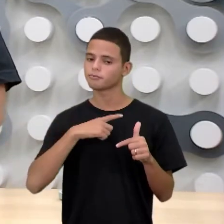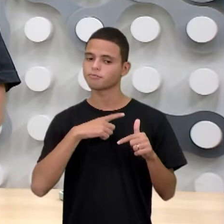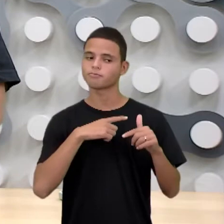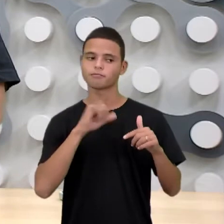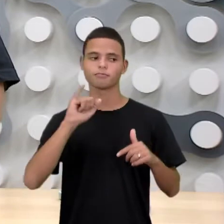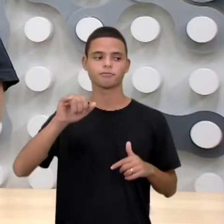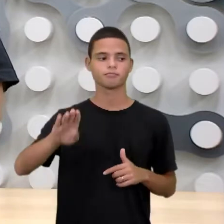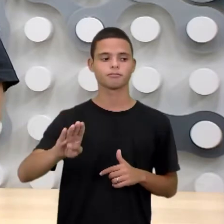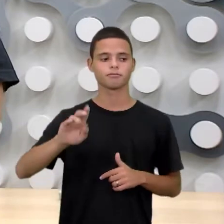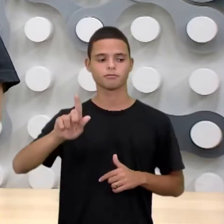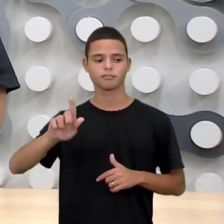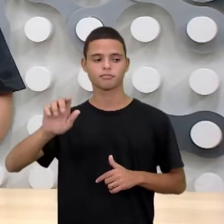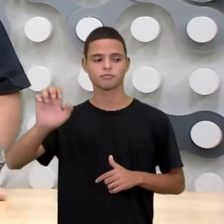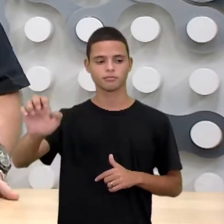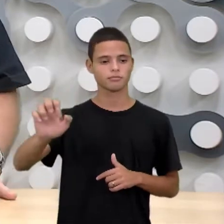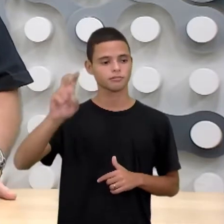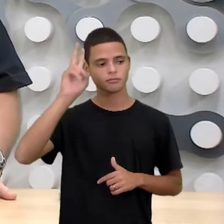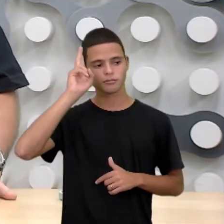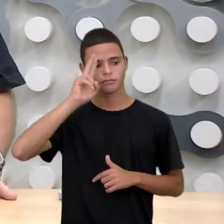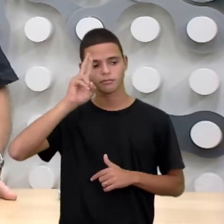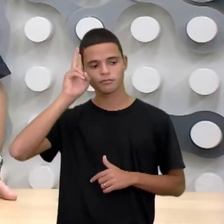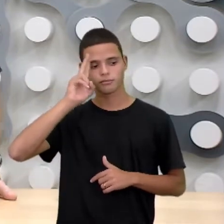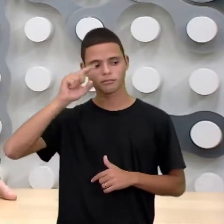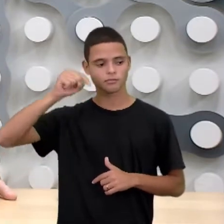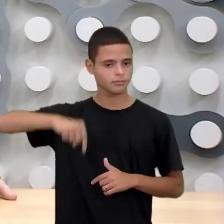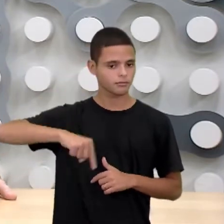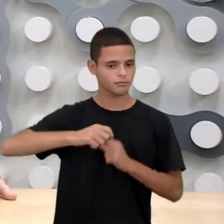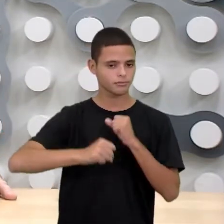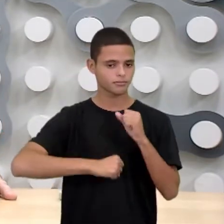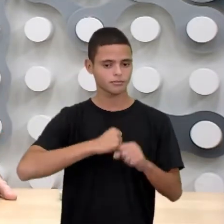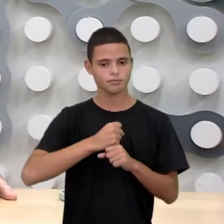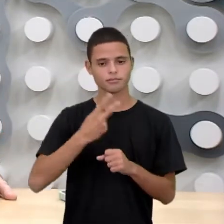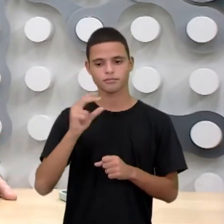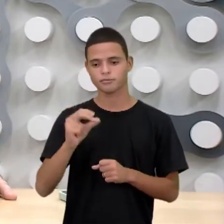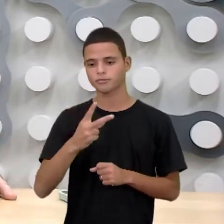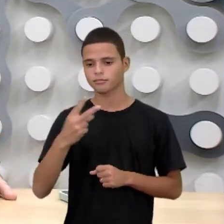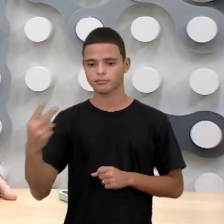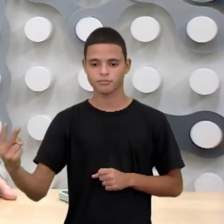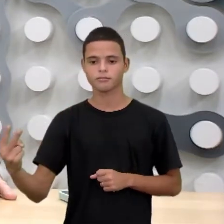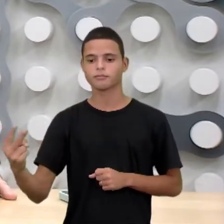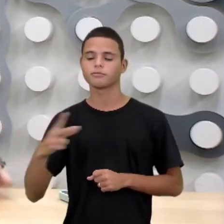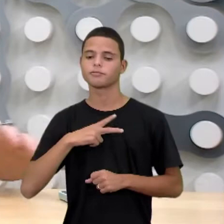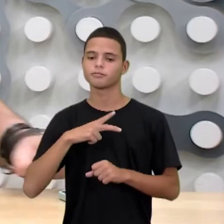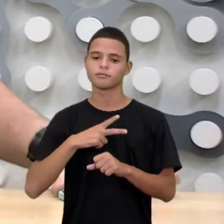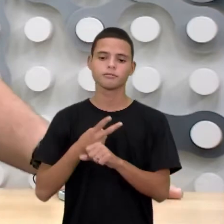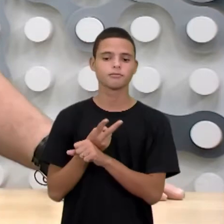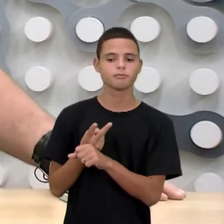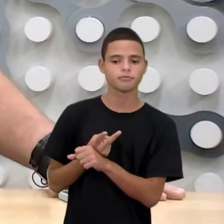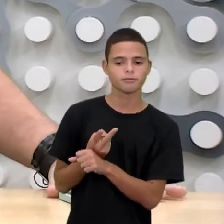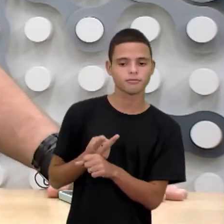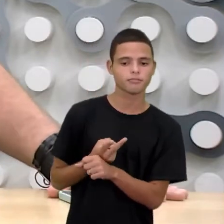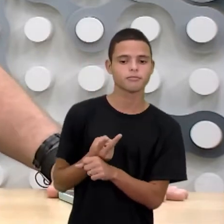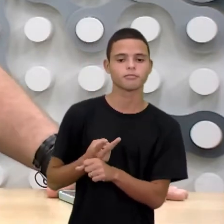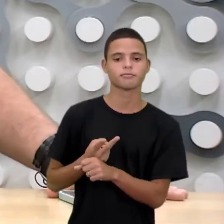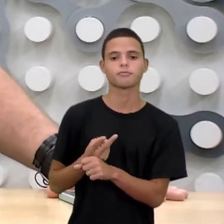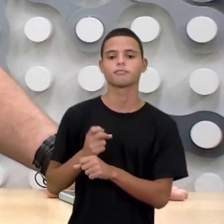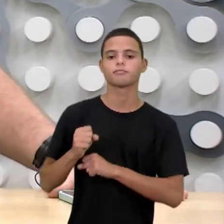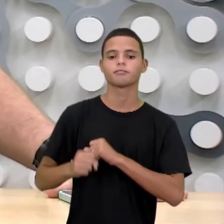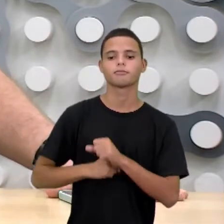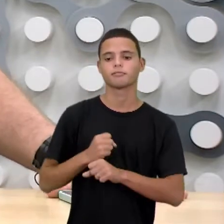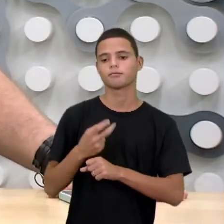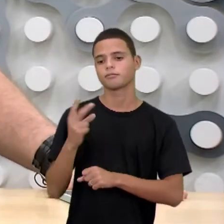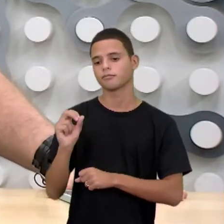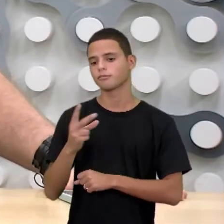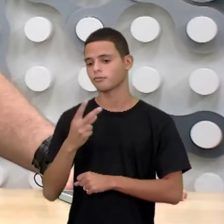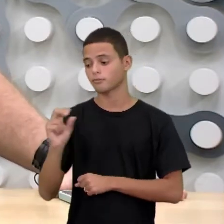pelo IBGE. E lembrando, né, que esse ano aqui, o ano de 2022, nós vamos ter o censo, né, que era para ter sido em 2020,